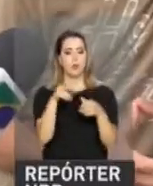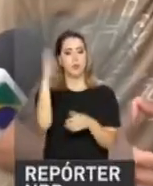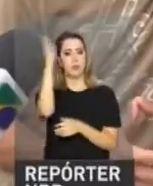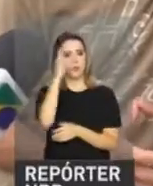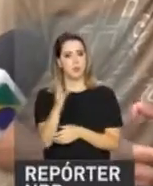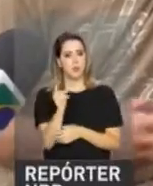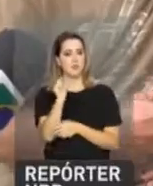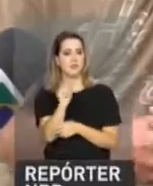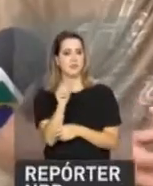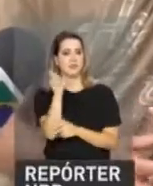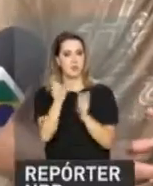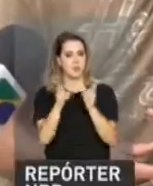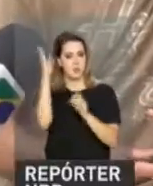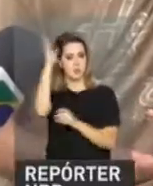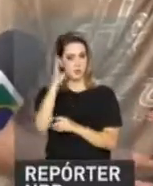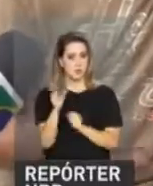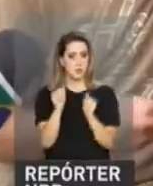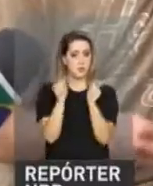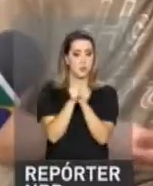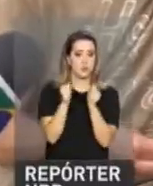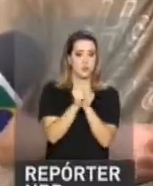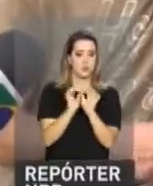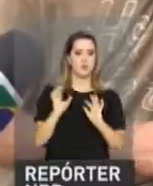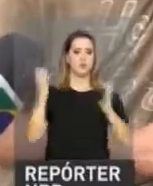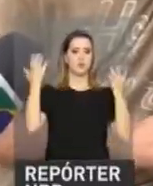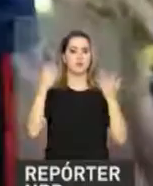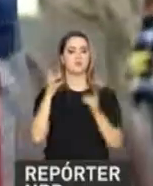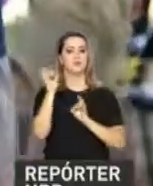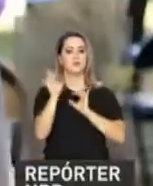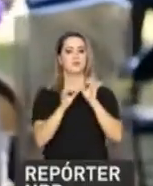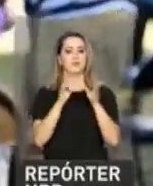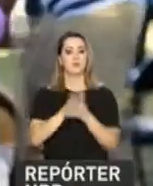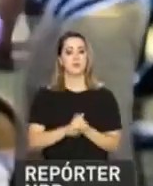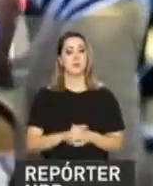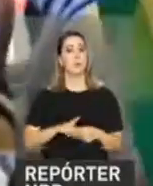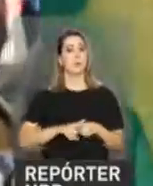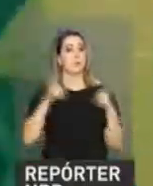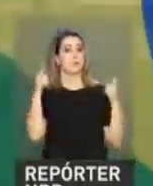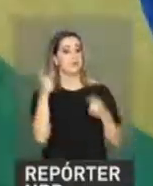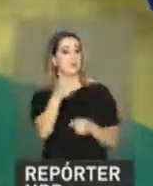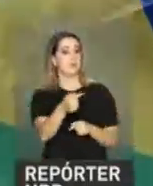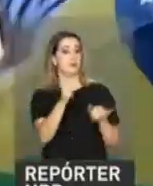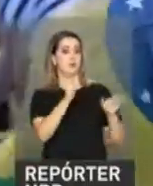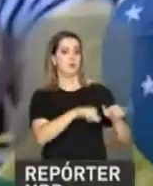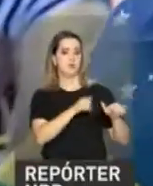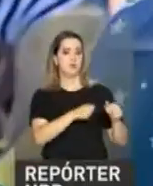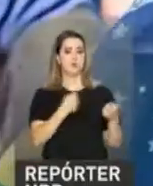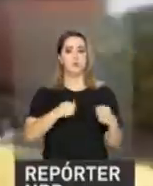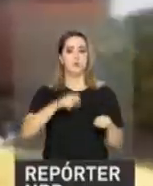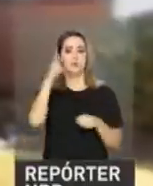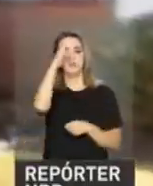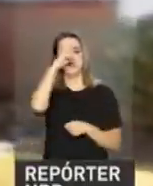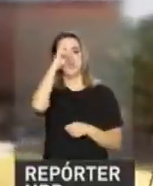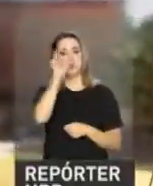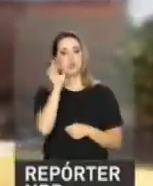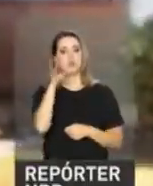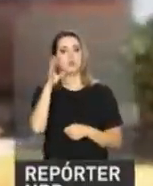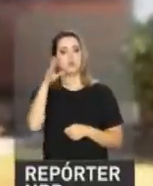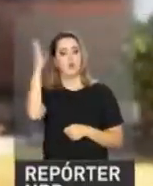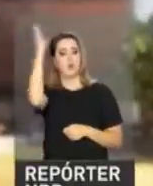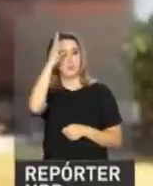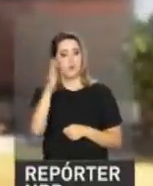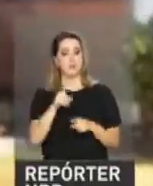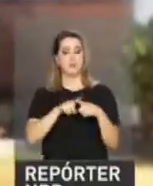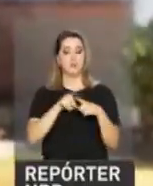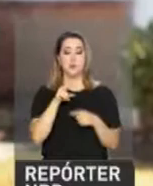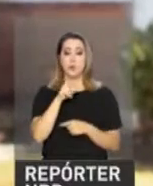poder estarem juntos e participarem de um evento especial. Mas o 7 de setembro não precisa ser lembrado só pelos brasileiros.